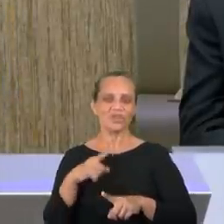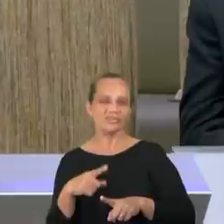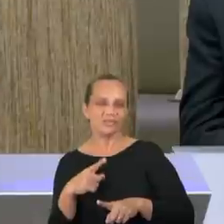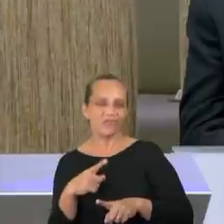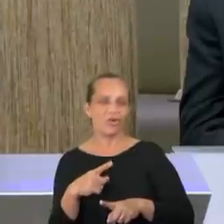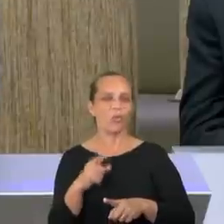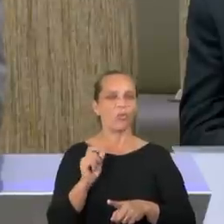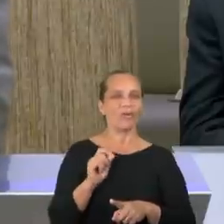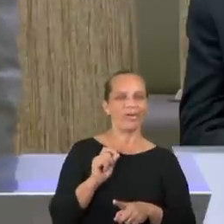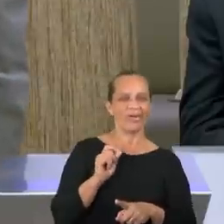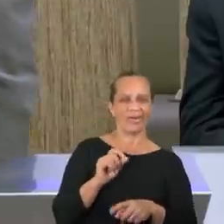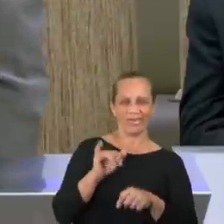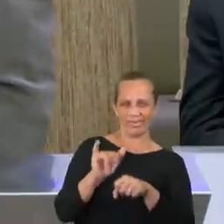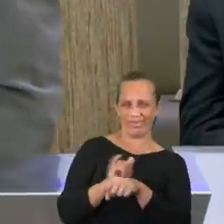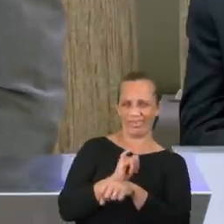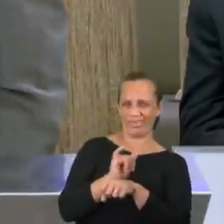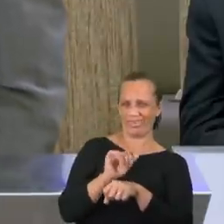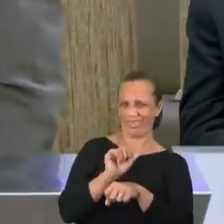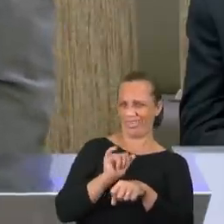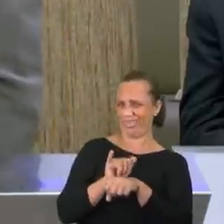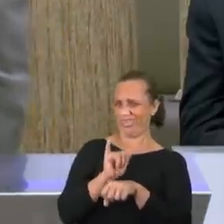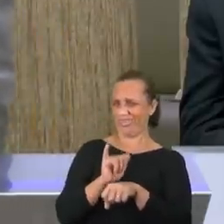tapear,